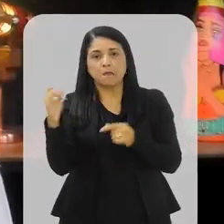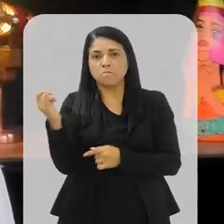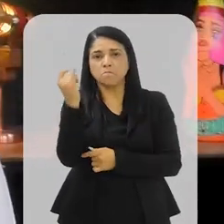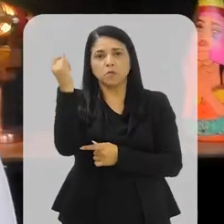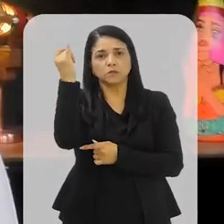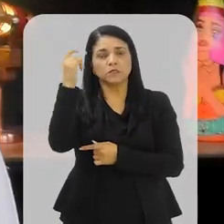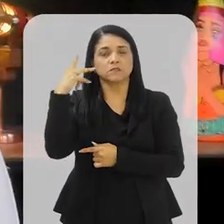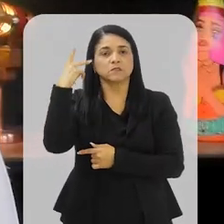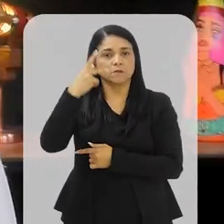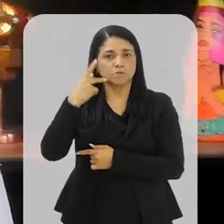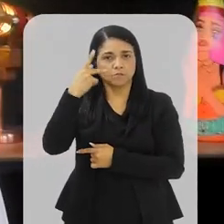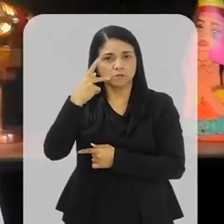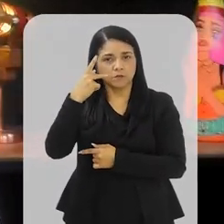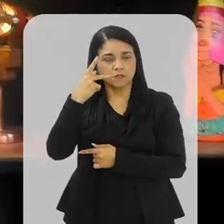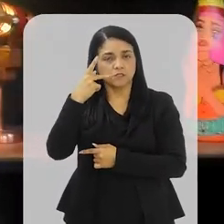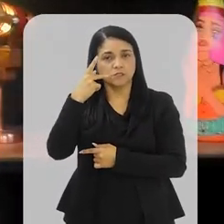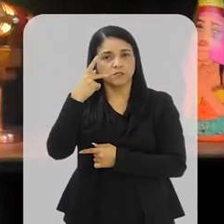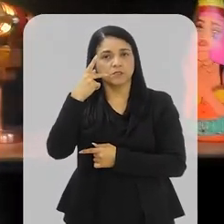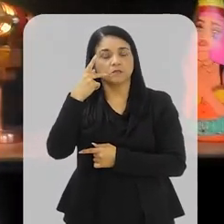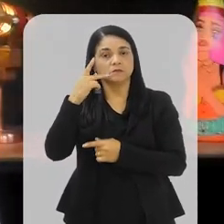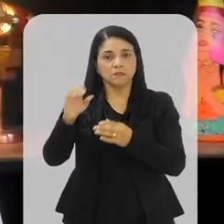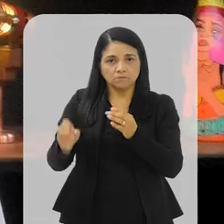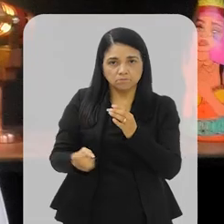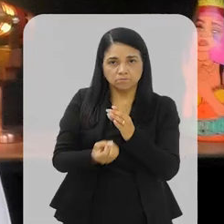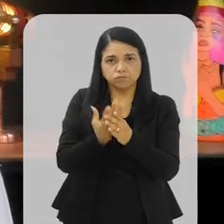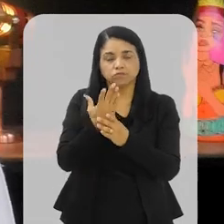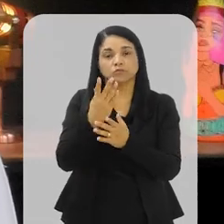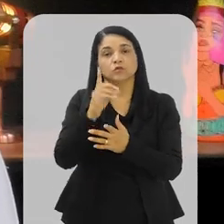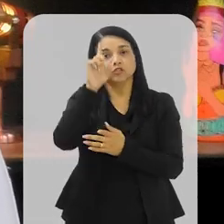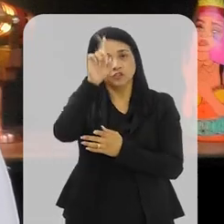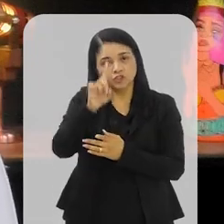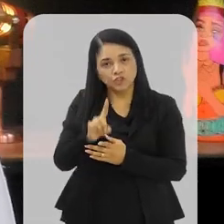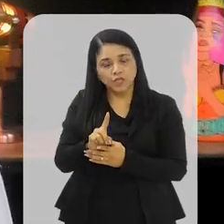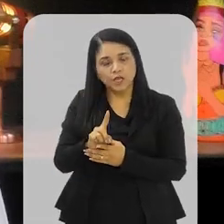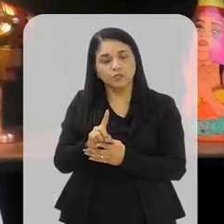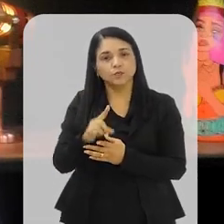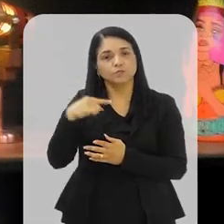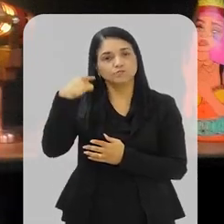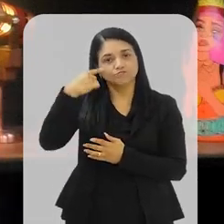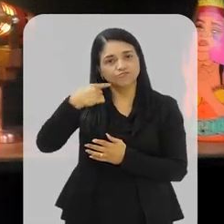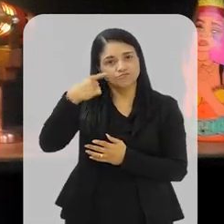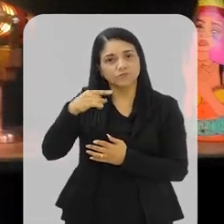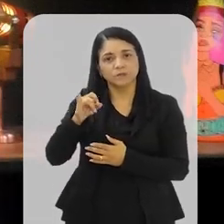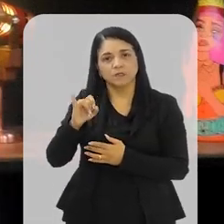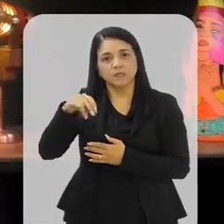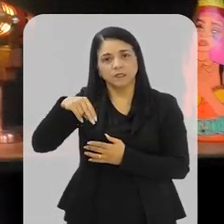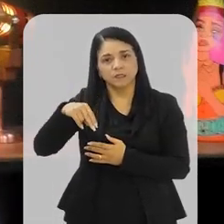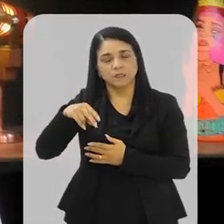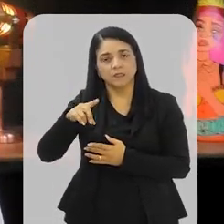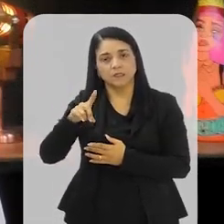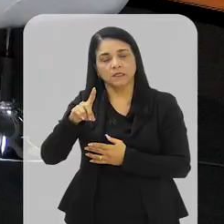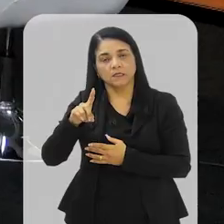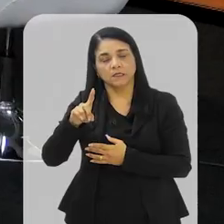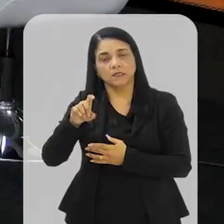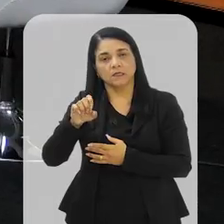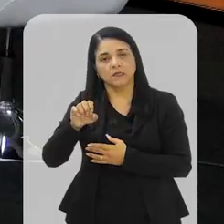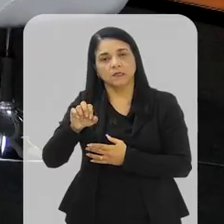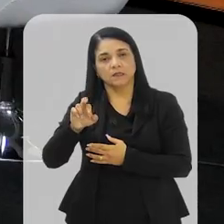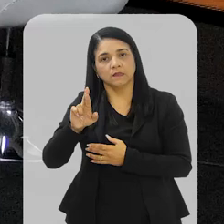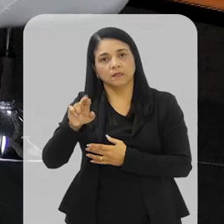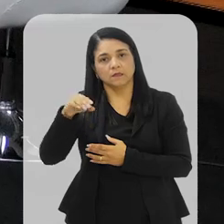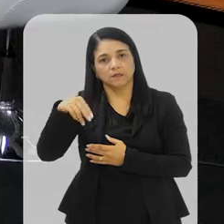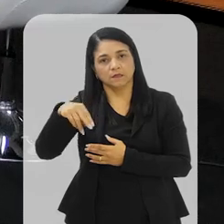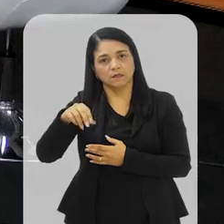a importância dos parlamentos na adoção e na implementação do direito internacional você poderia falar um pouco